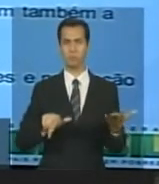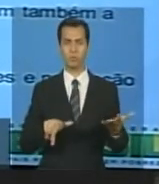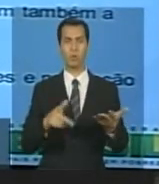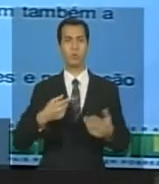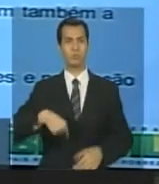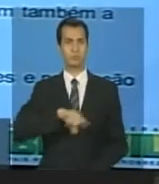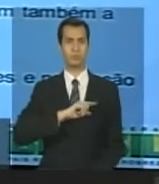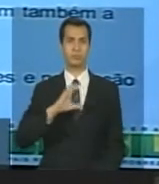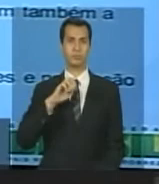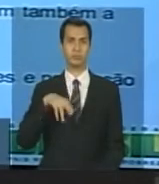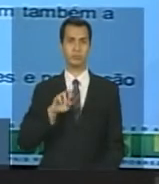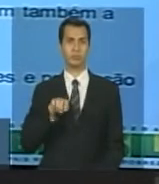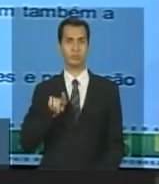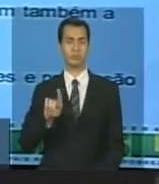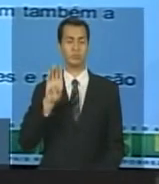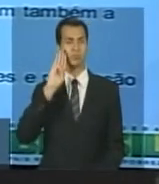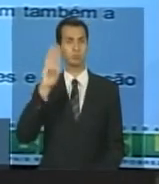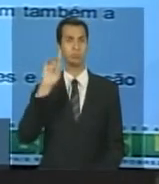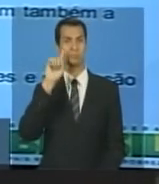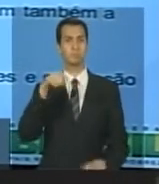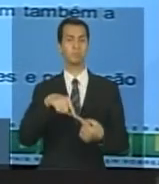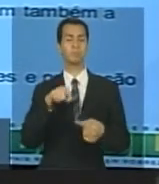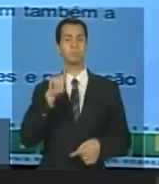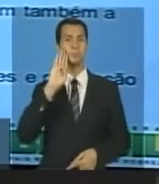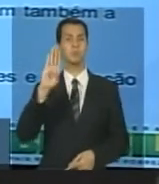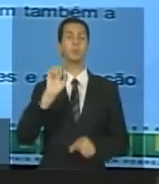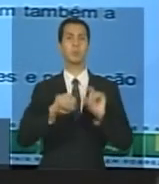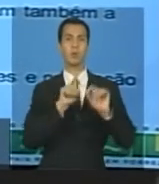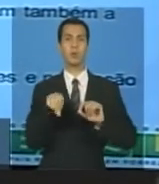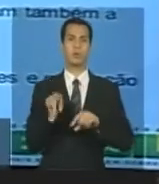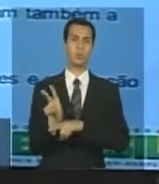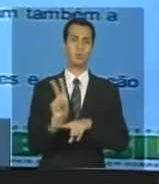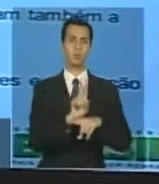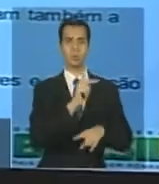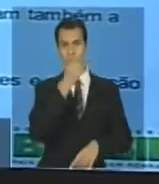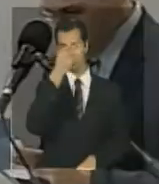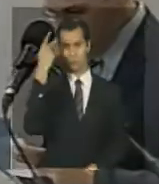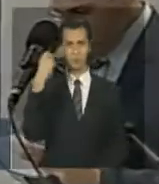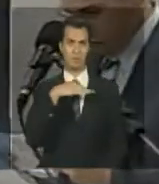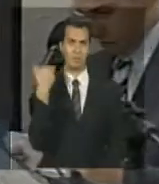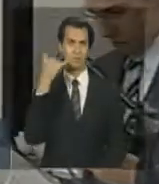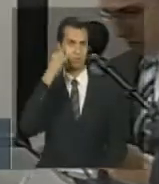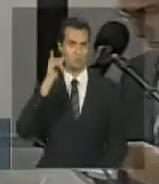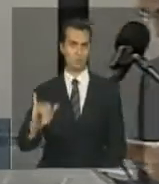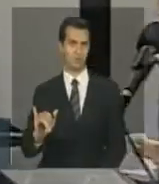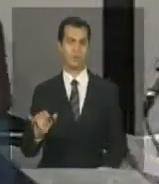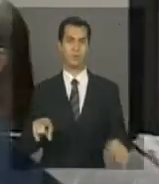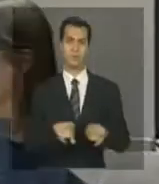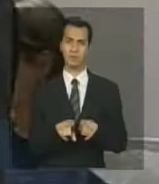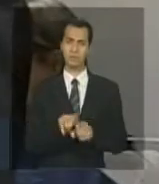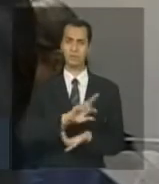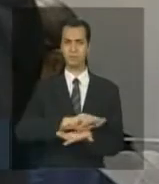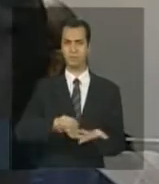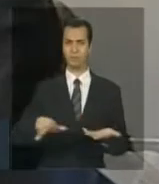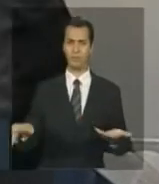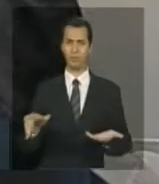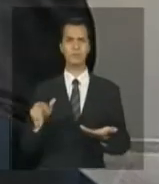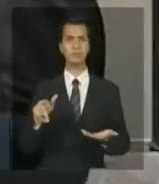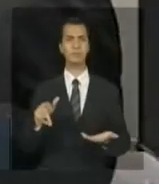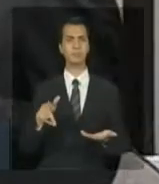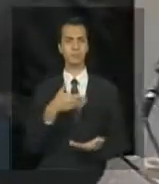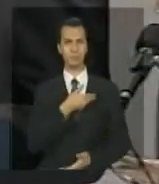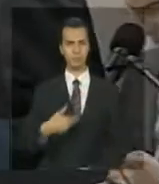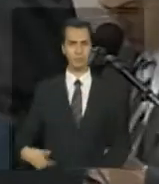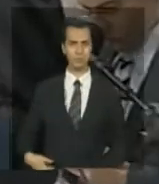a preservação da vida humana antecipar-se antecipando desafios congregando informações diferentes organizações integrando órgãos